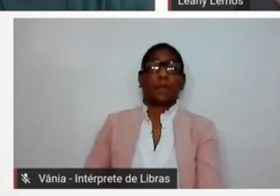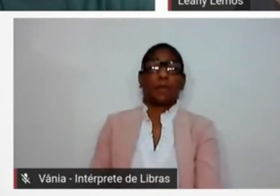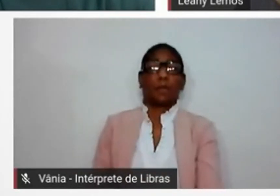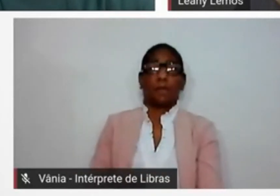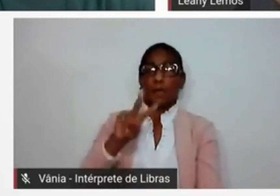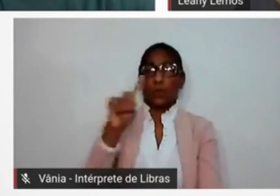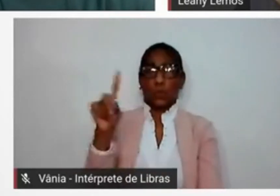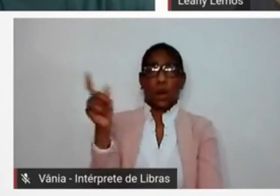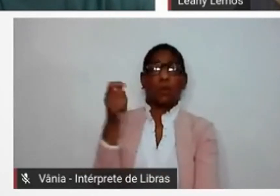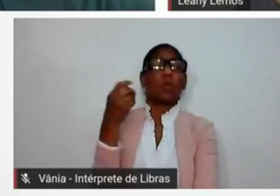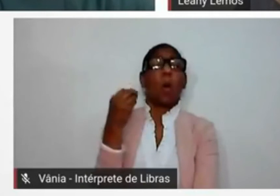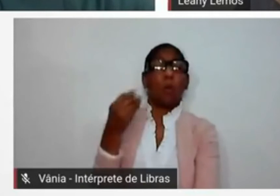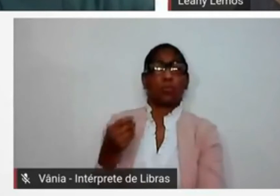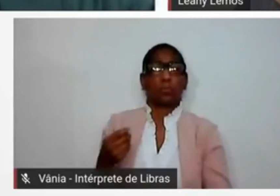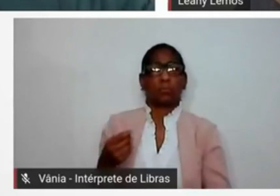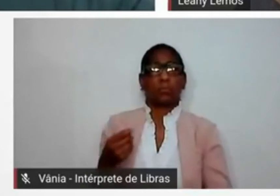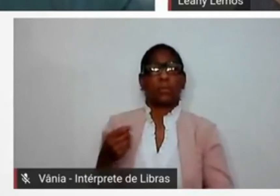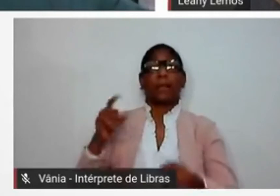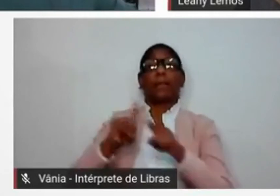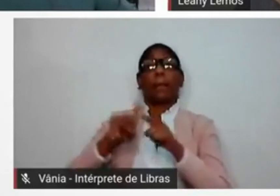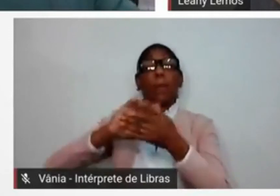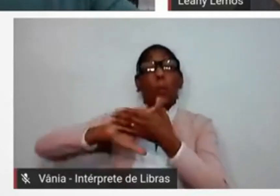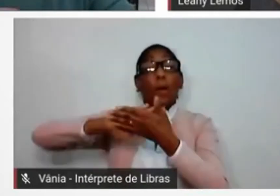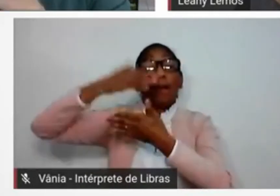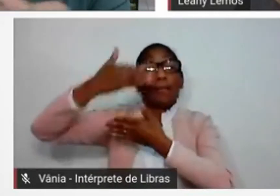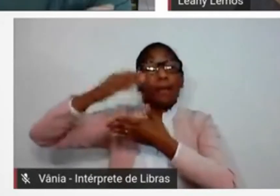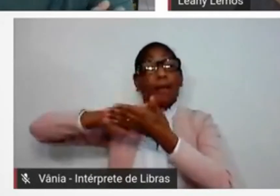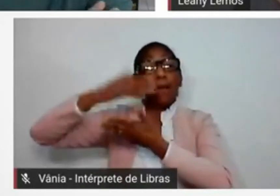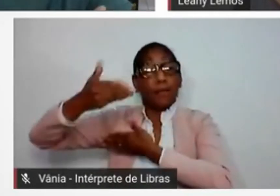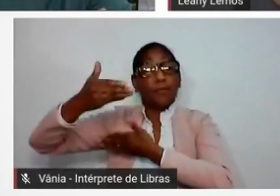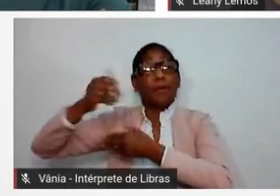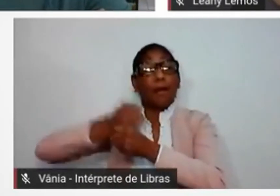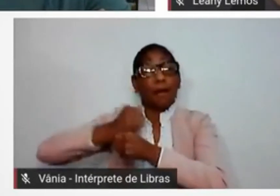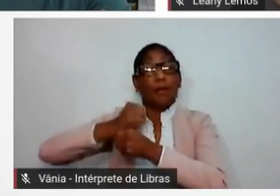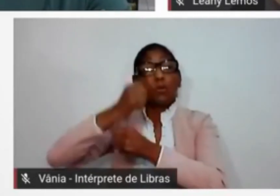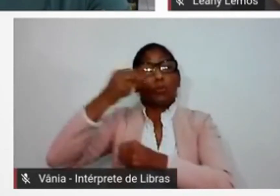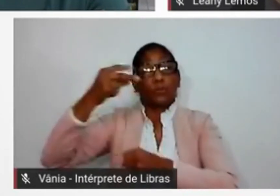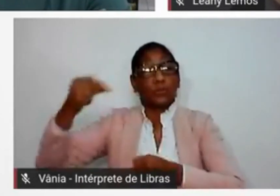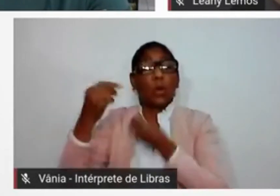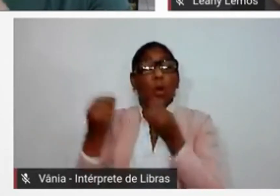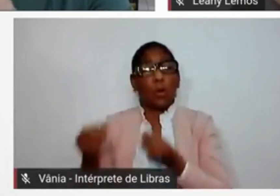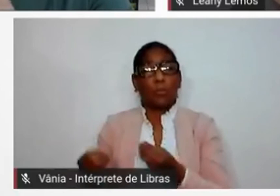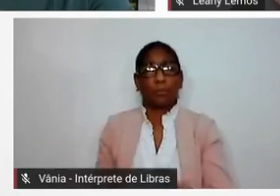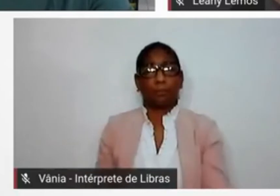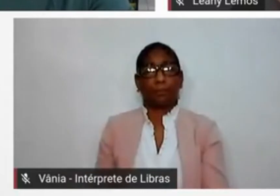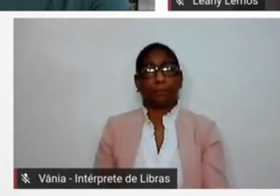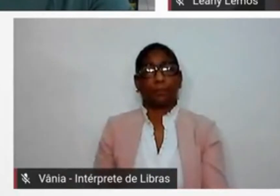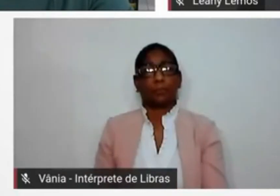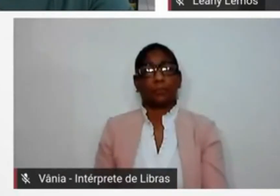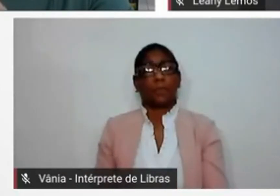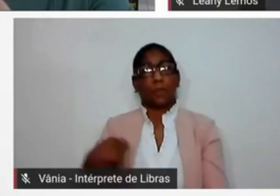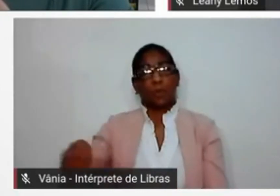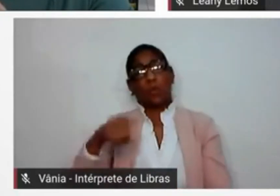como o governo deverá avançar na implantação do calendário diante de tamanha rejeição. Como eu disse, nós estabelecemos um